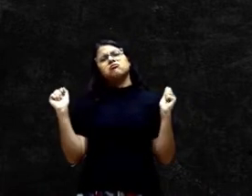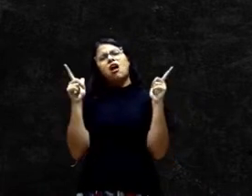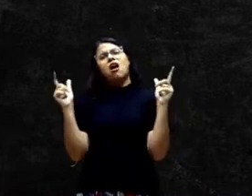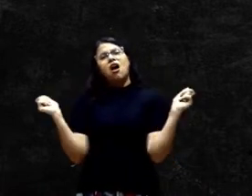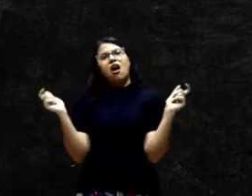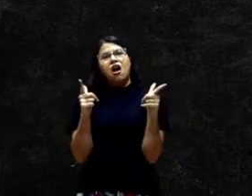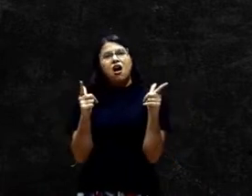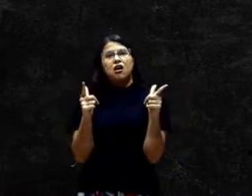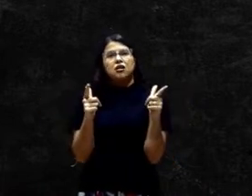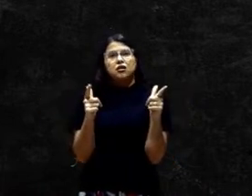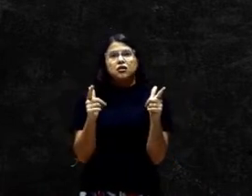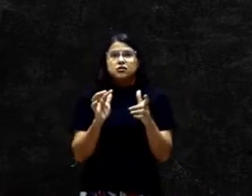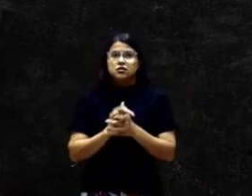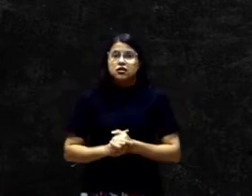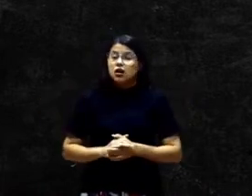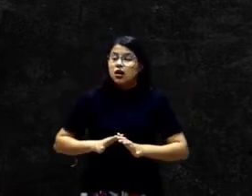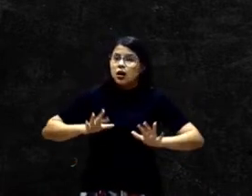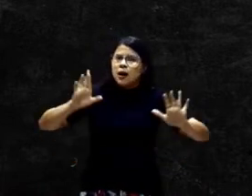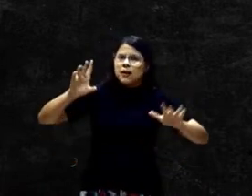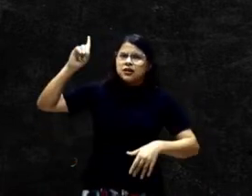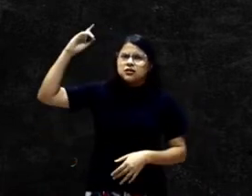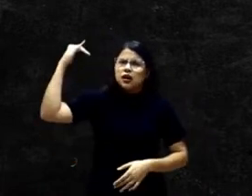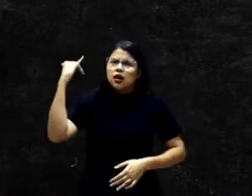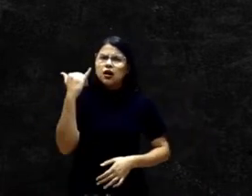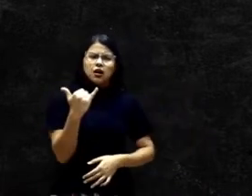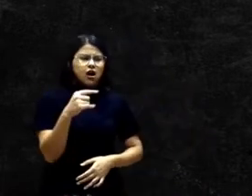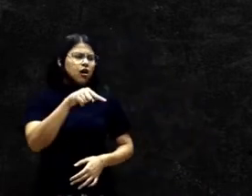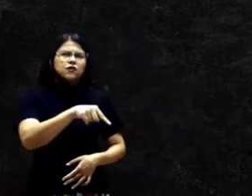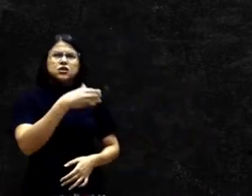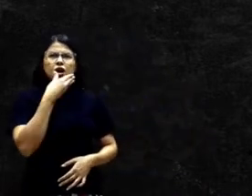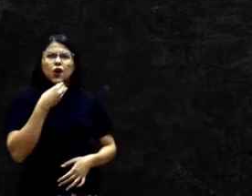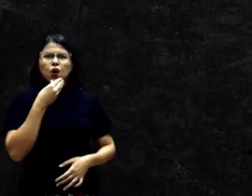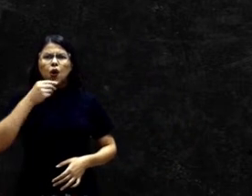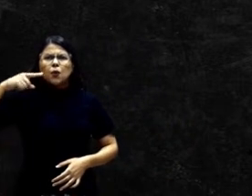Mas Deus lhe disse: louco,